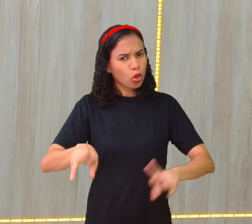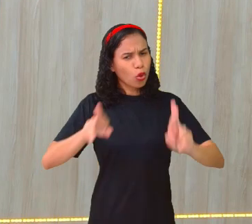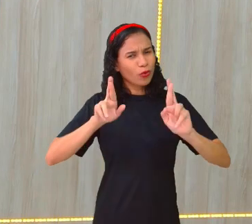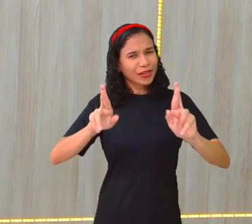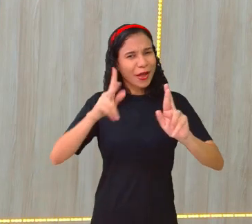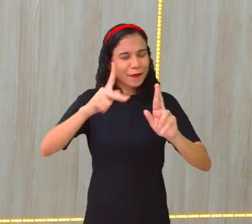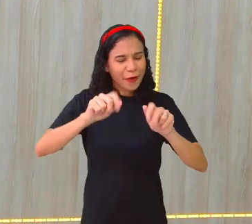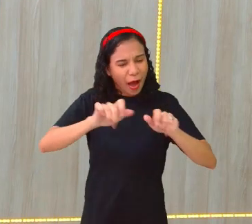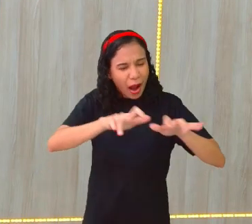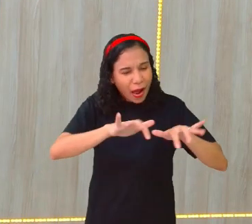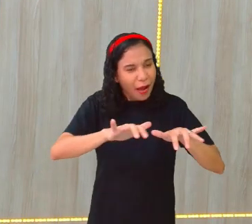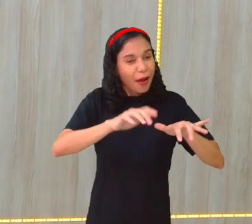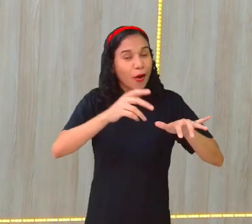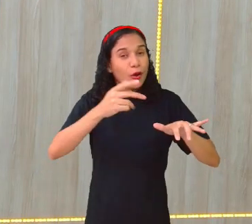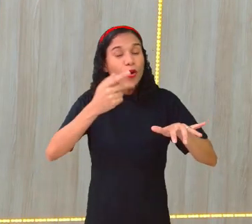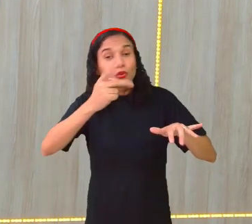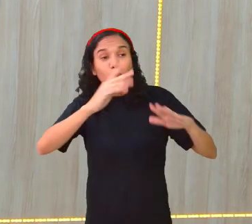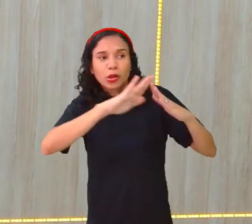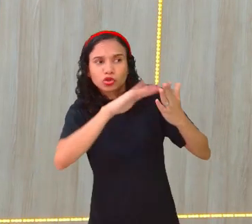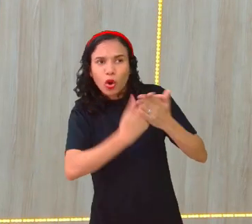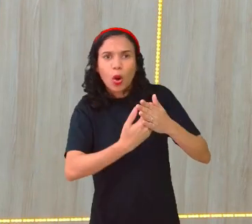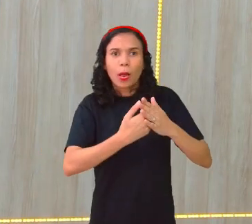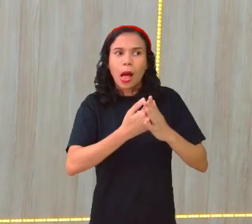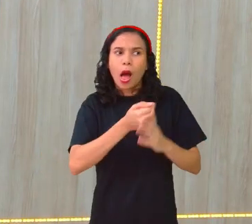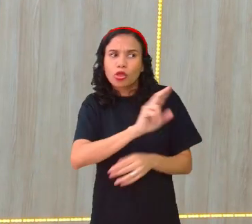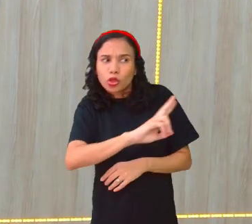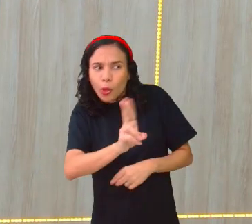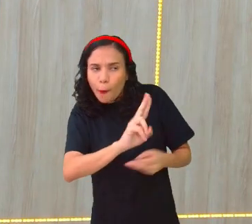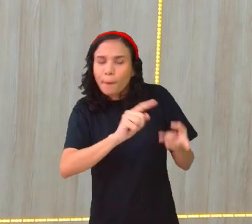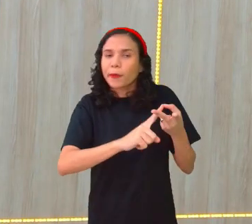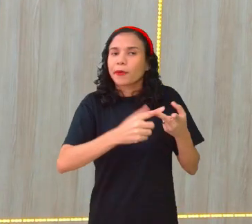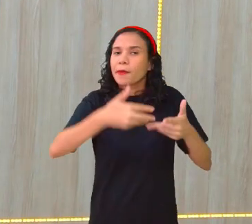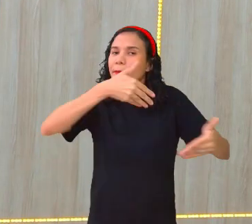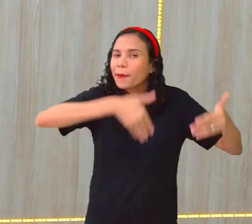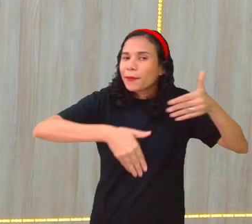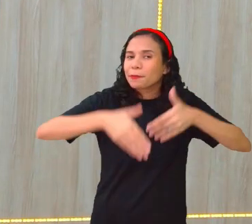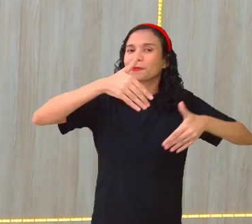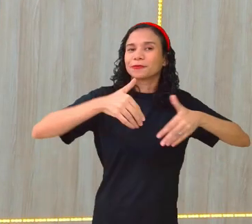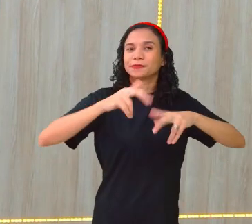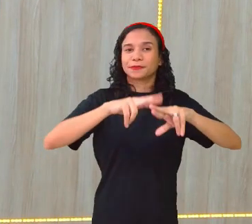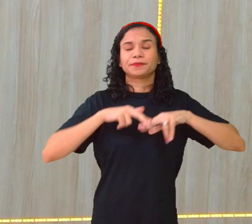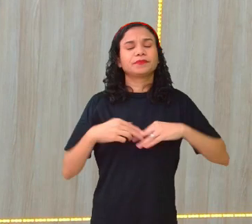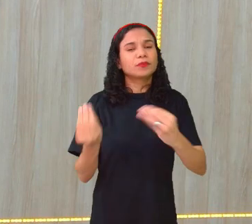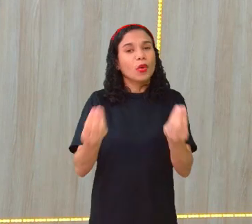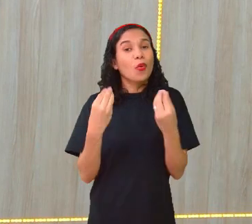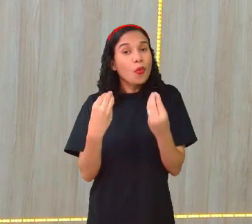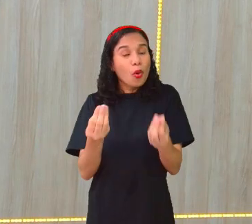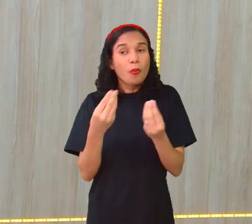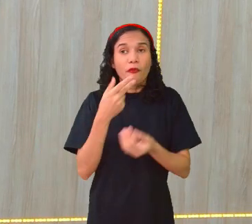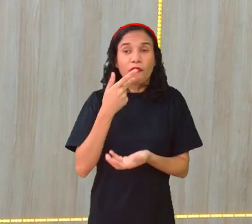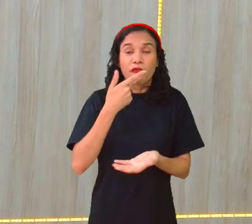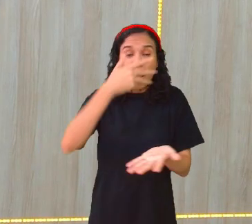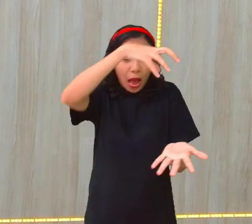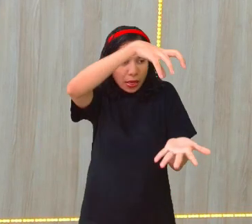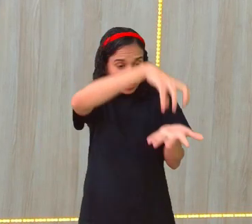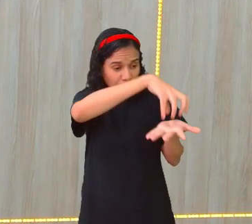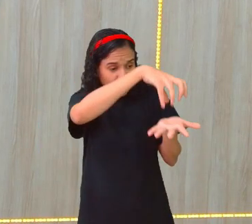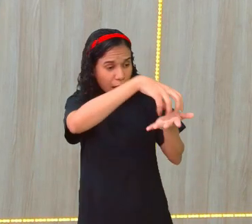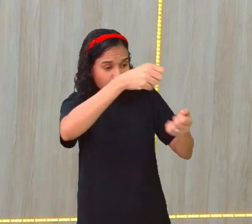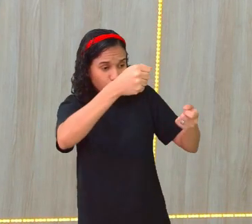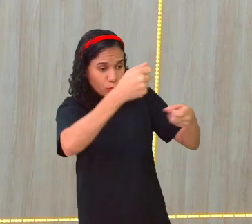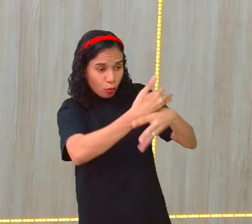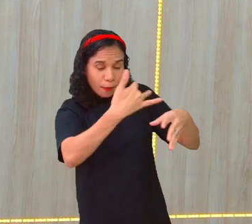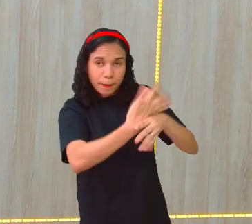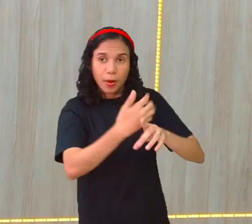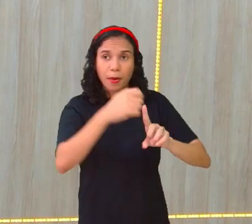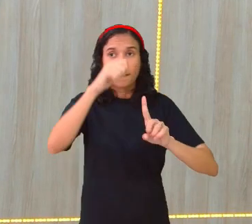a gente falar a sua escola, o seu nome, quem está participando. Mas aí, como vamos falar em centro urbano, o